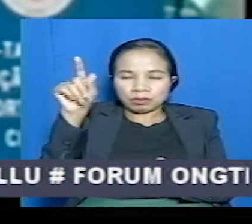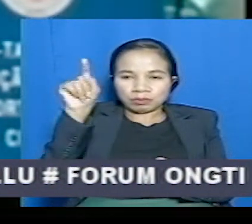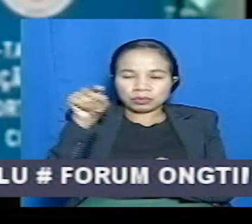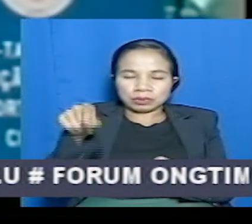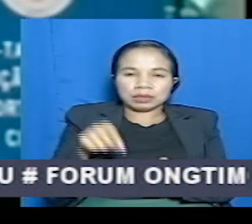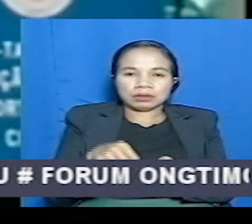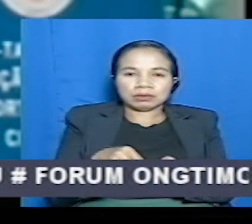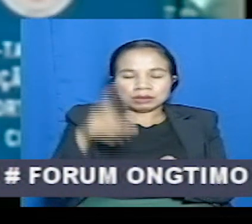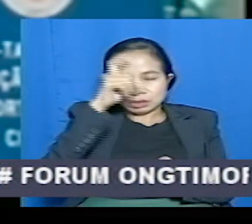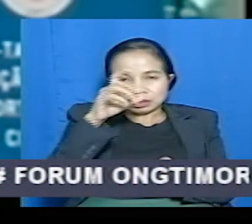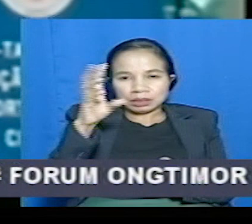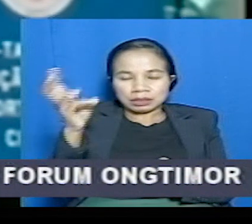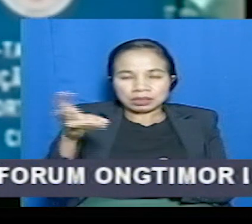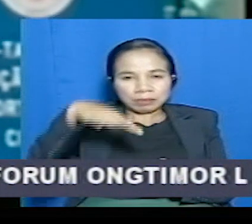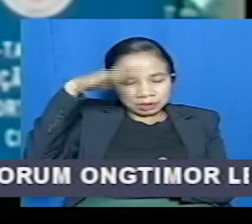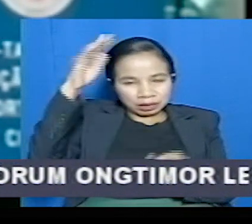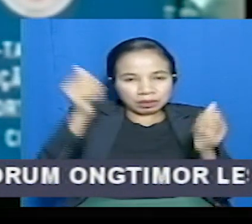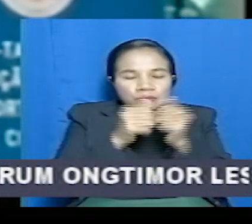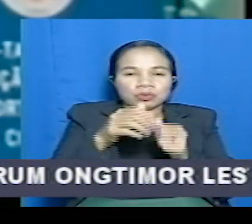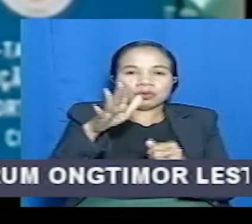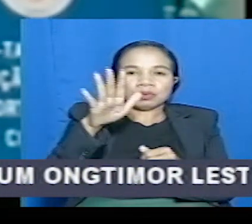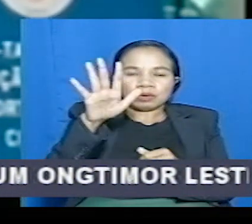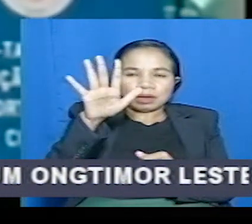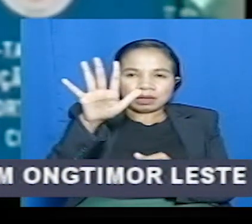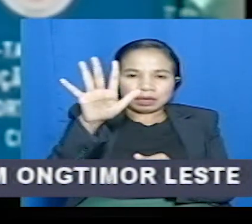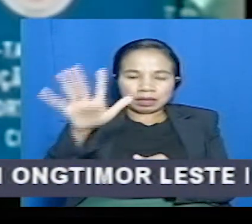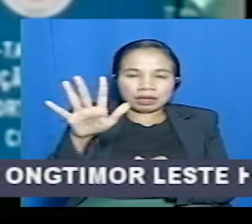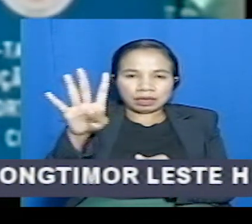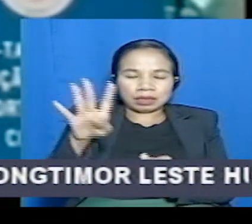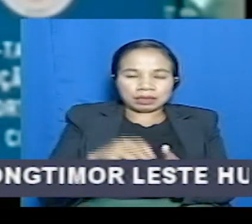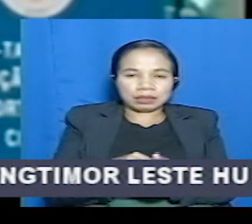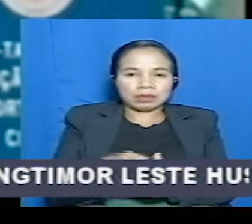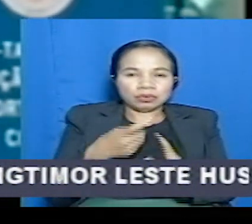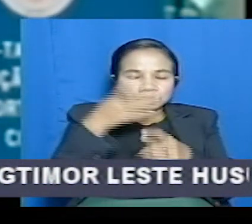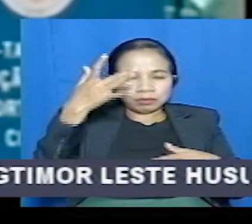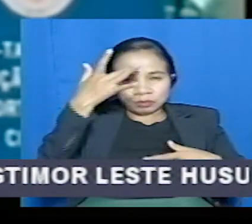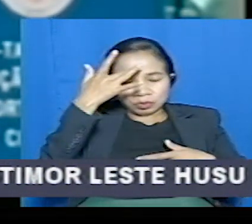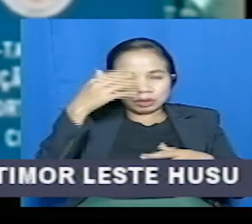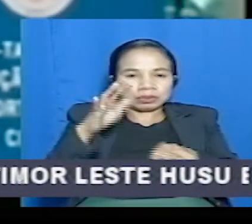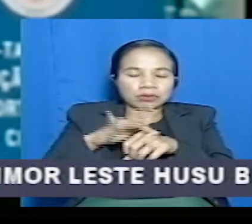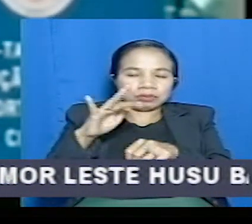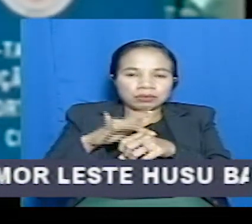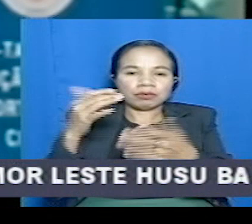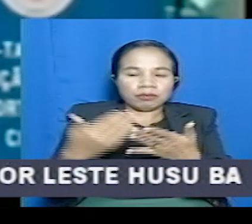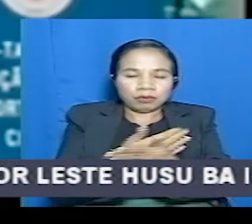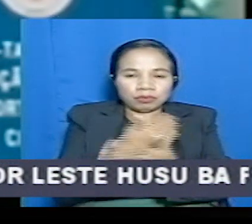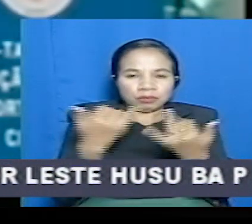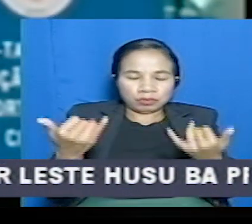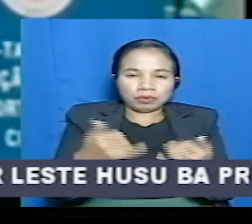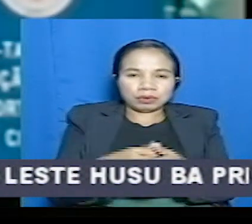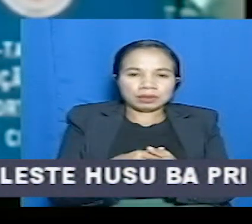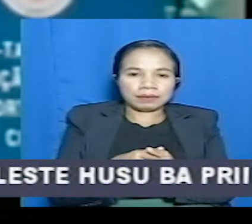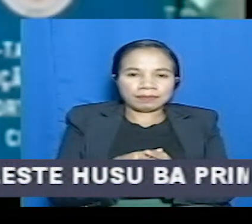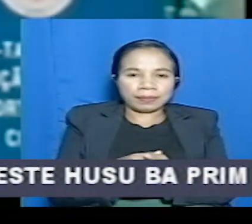anos baleten kamutu koto 9 hat. Kusi total caso detetado fun ohin